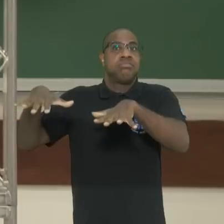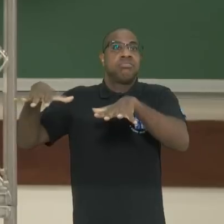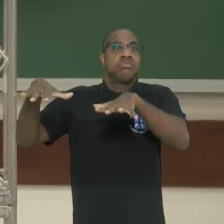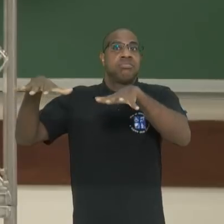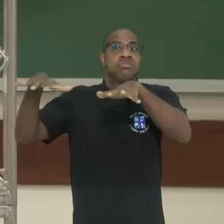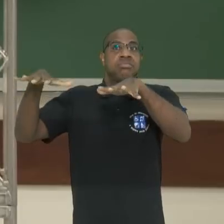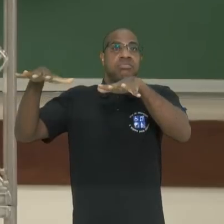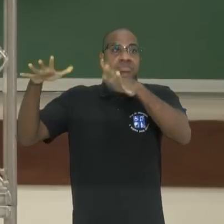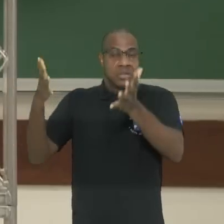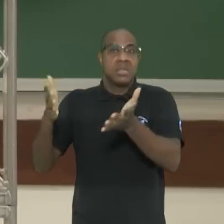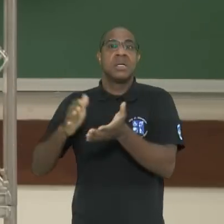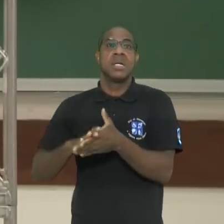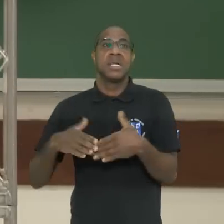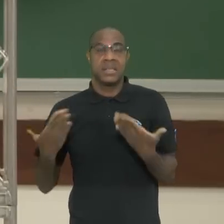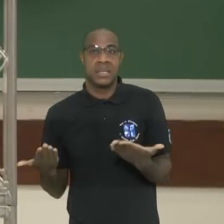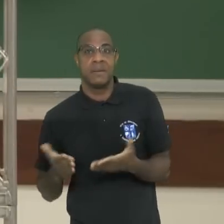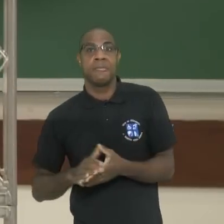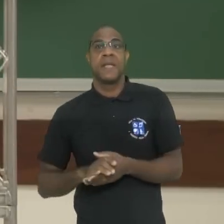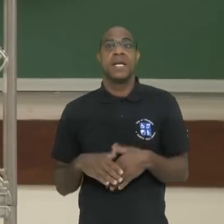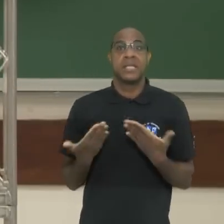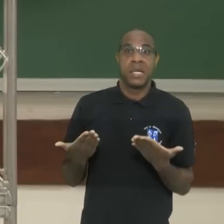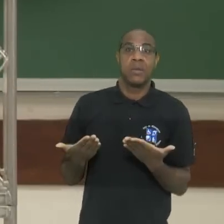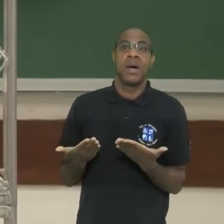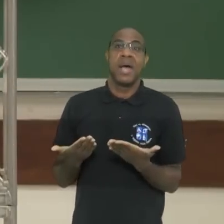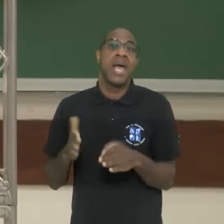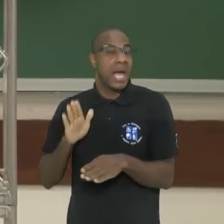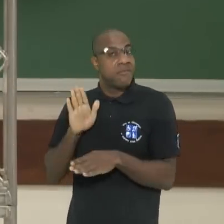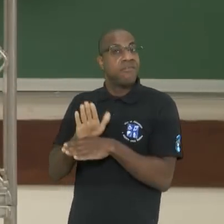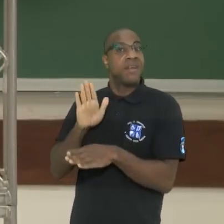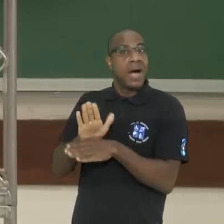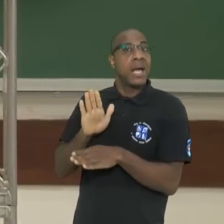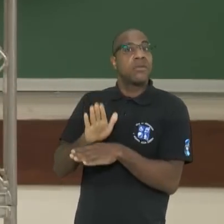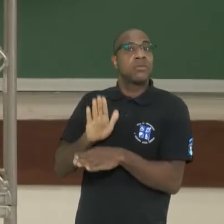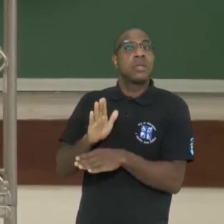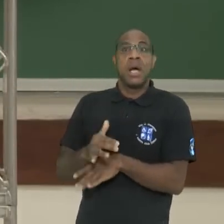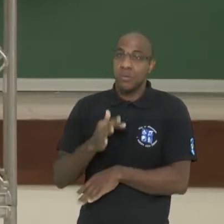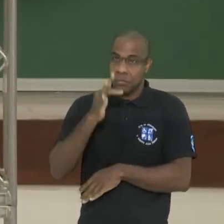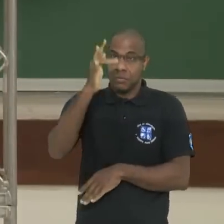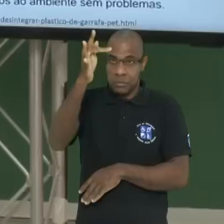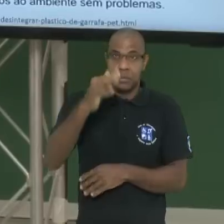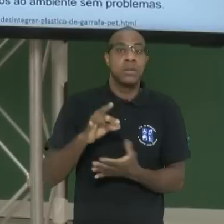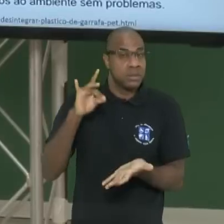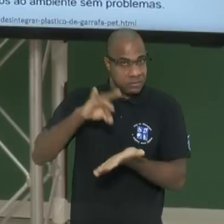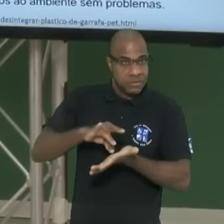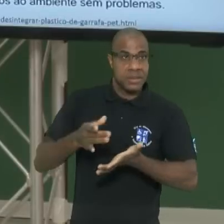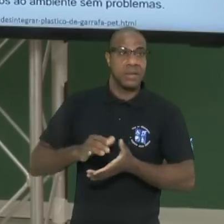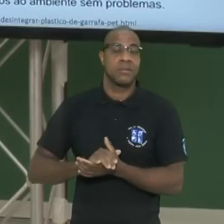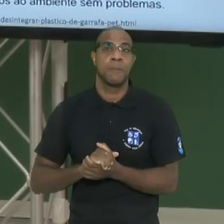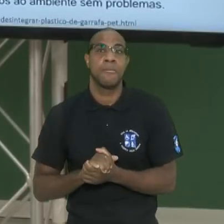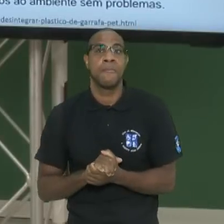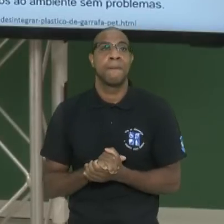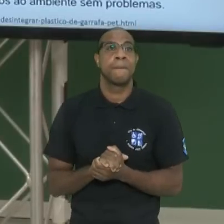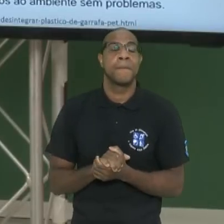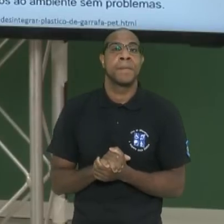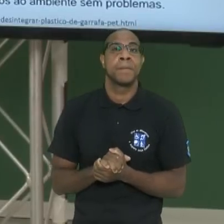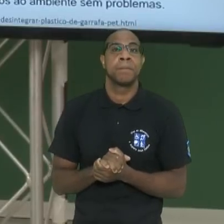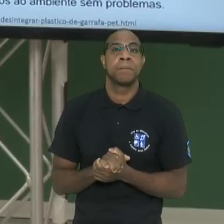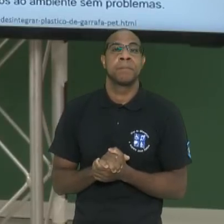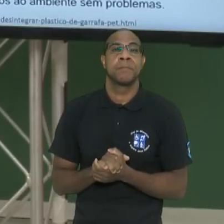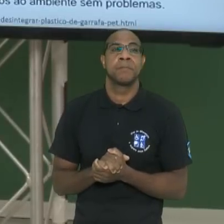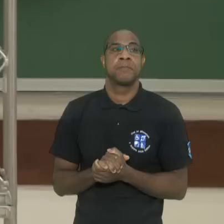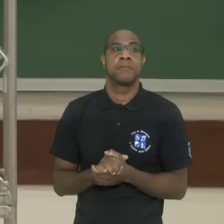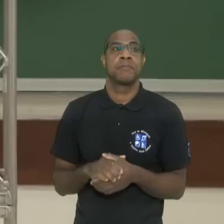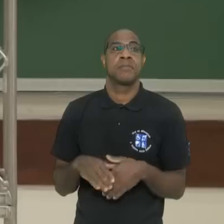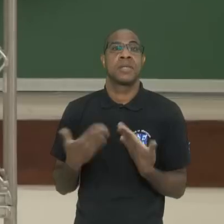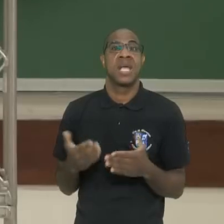oceanos, afetando toda a fauna que vive lá e causando um problema gigantesco para o homem. Só